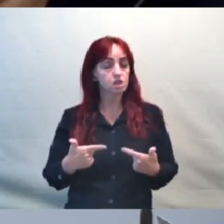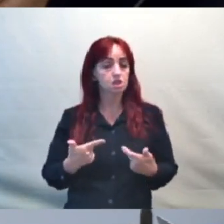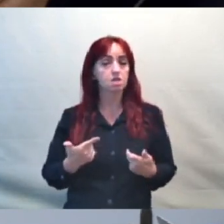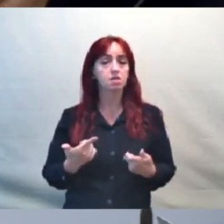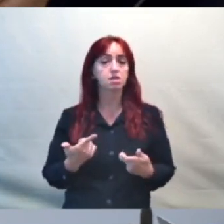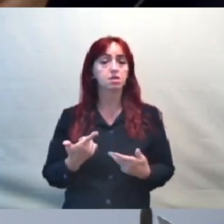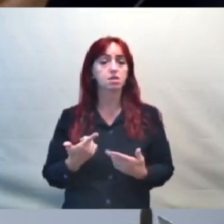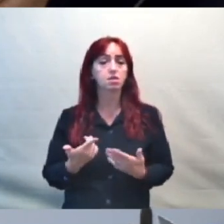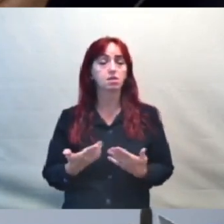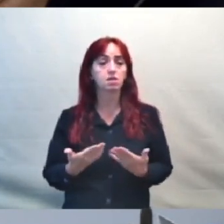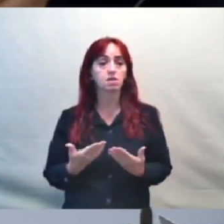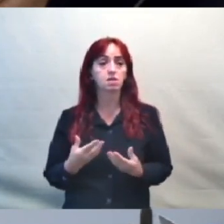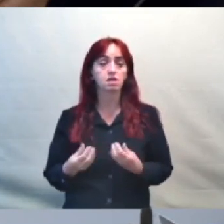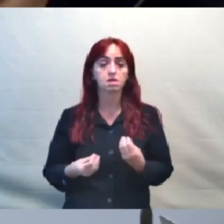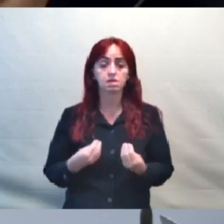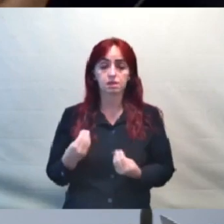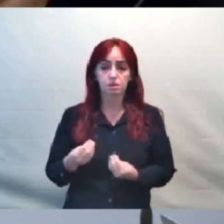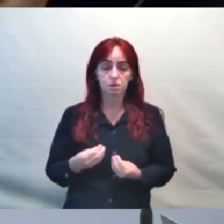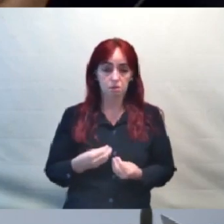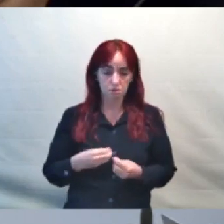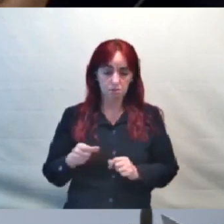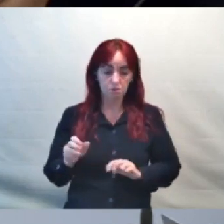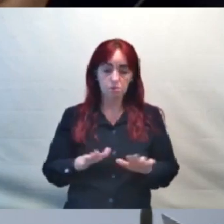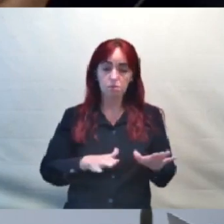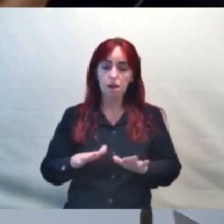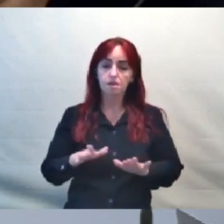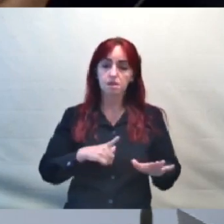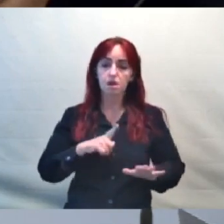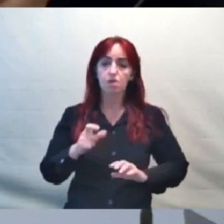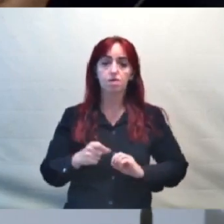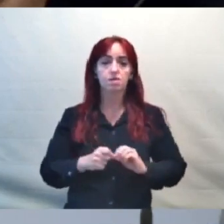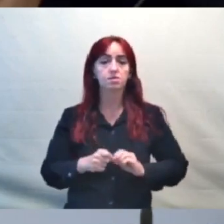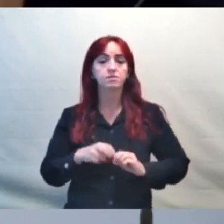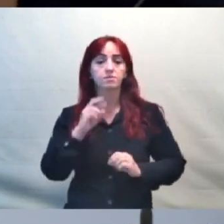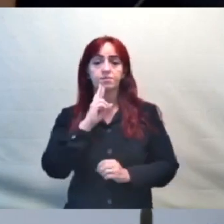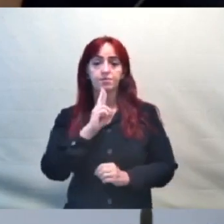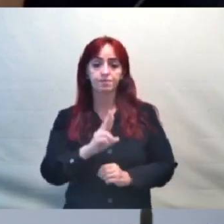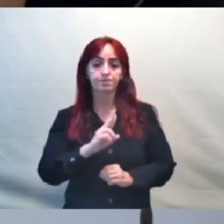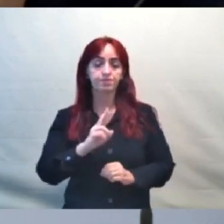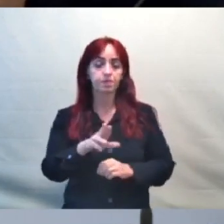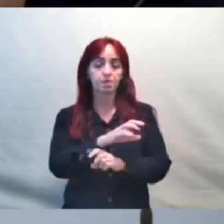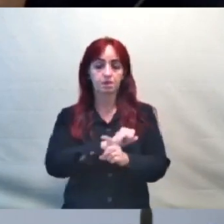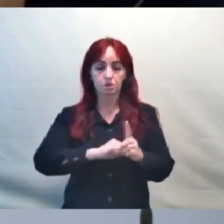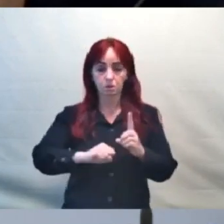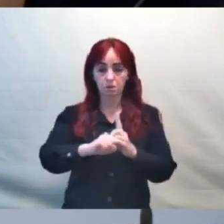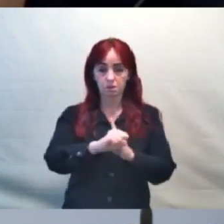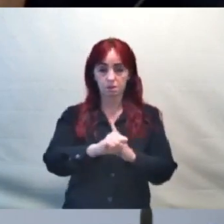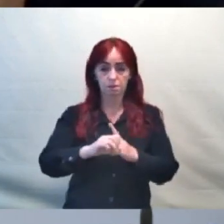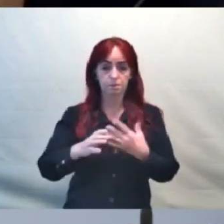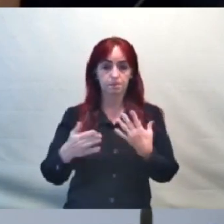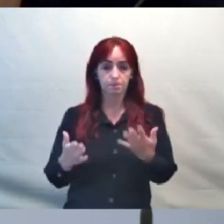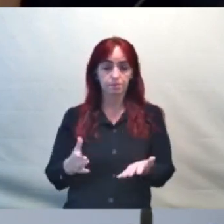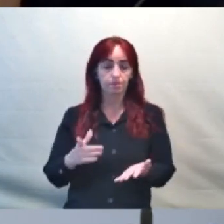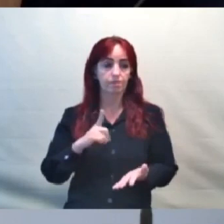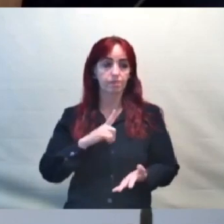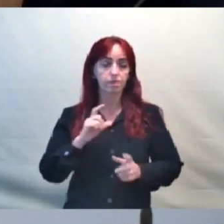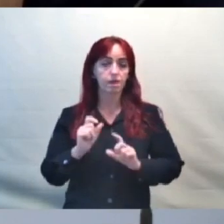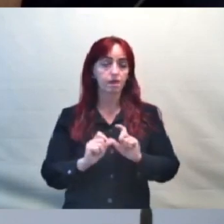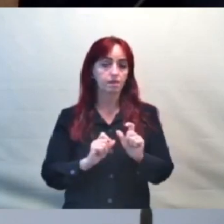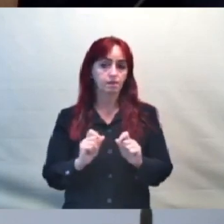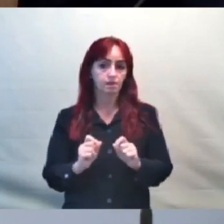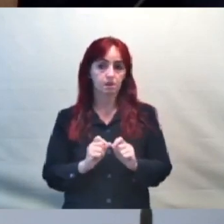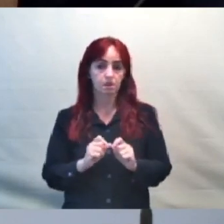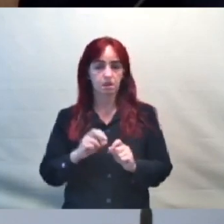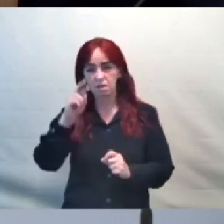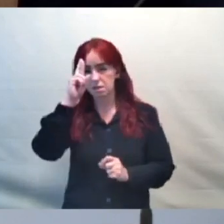de uma ação que tenha, que produza o efeito para a sociedade como um todo. Então, a gente tem aqui, por exemplo, né, o senhor Edson, que a